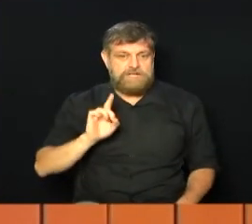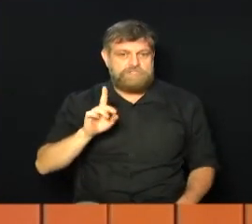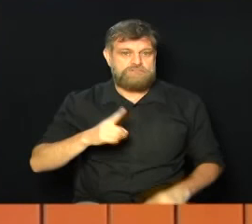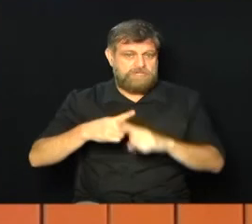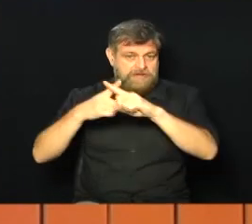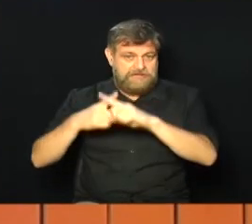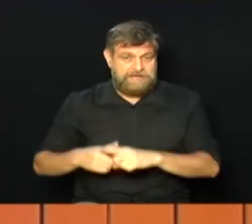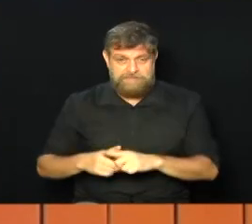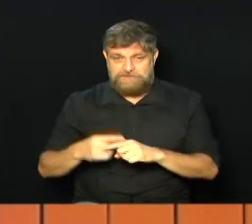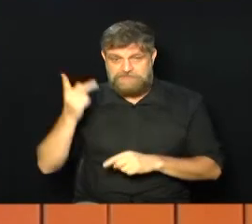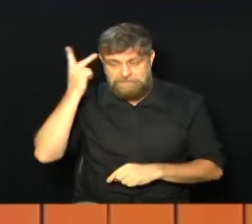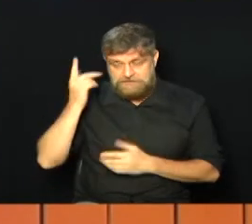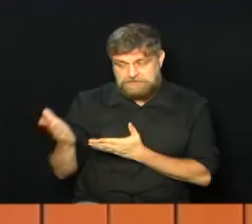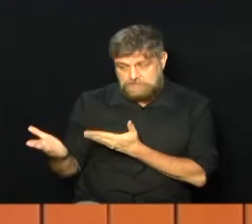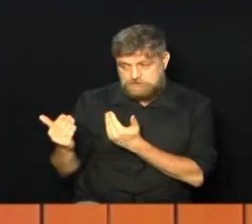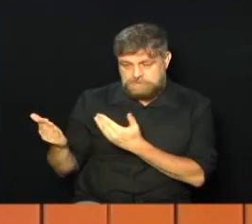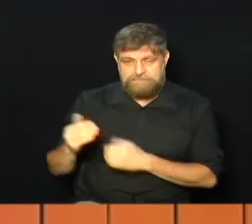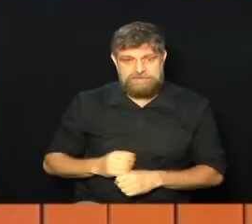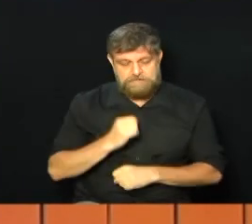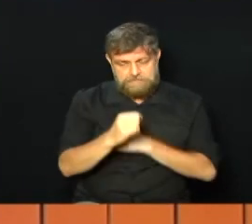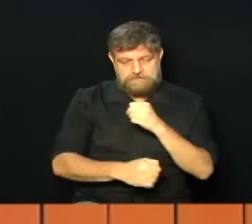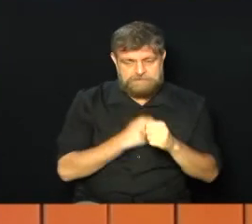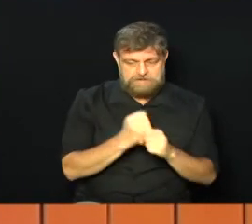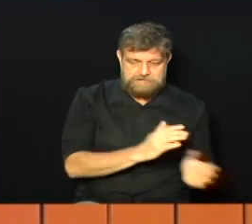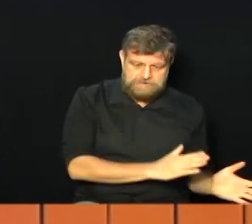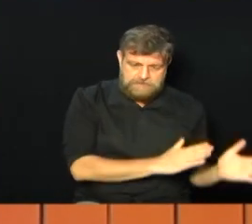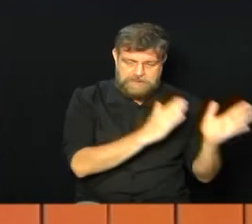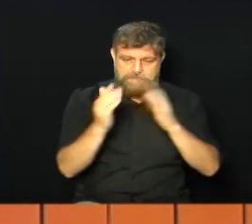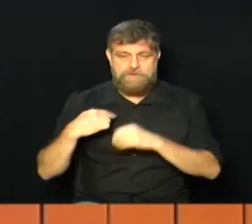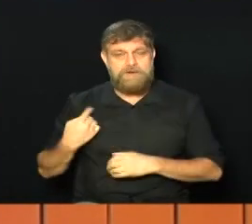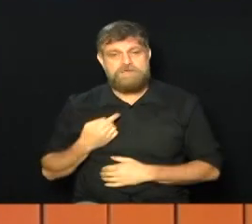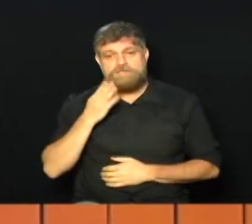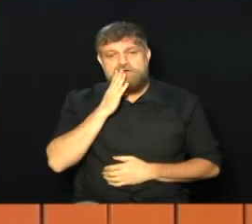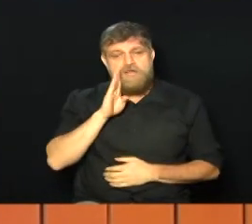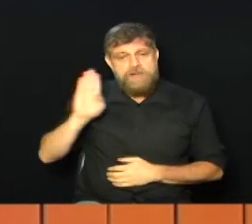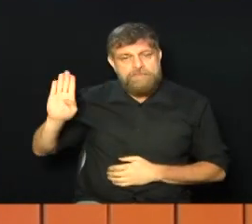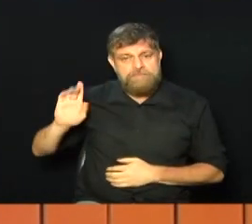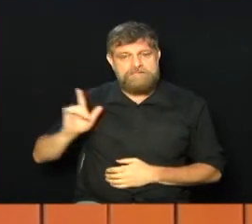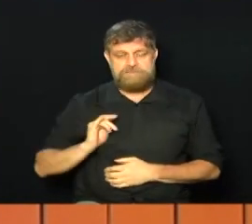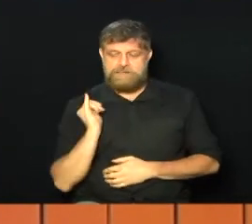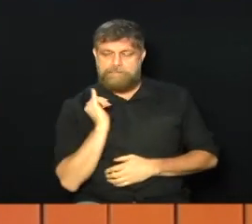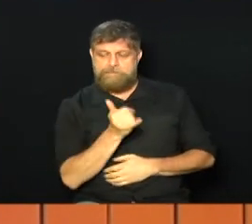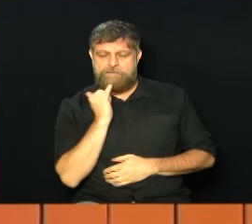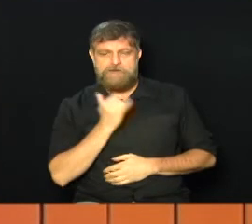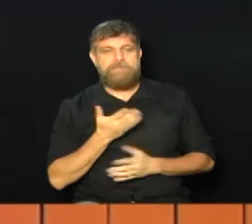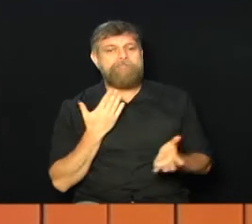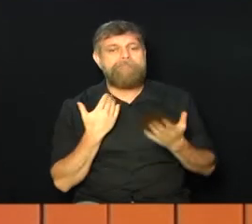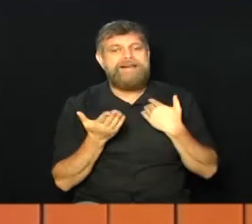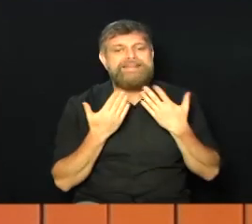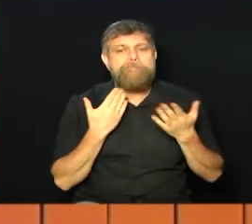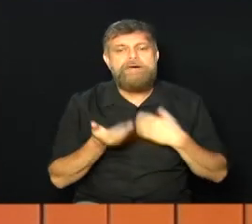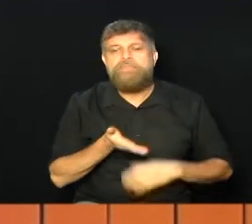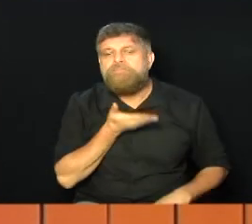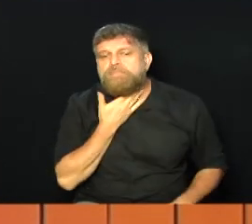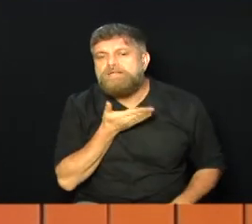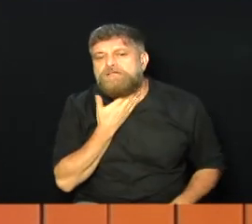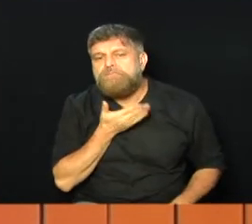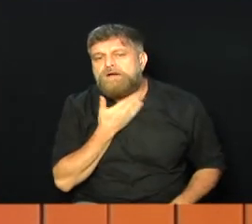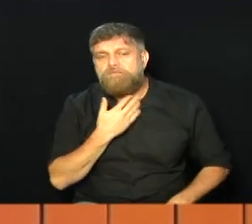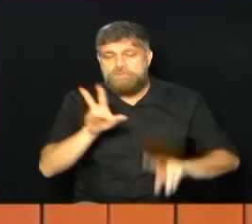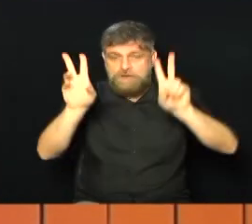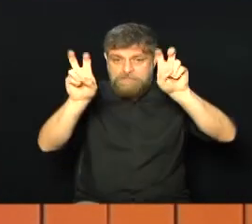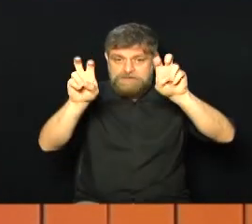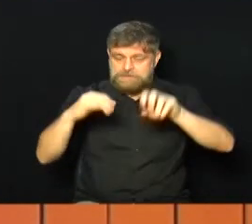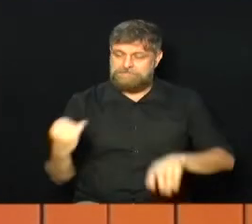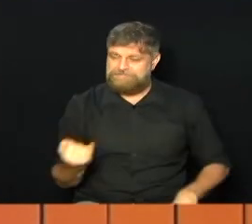de grandes eventos. Então, ao longo desse ano, a gente promete aí bater mais papo, conversar mais sobre o assunto, que é sempre